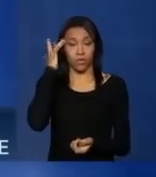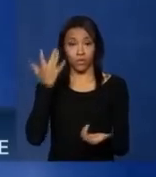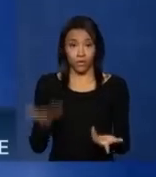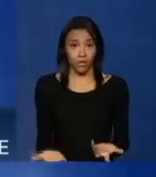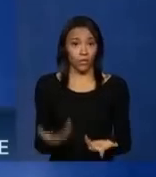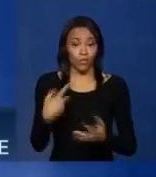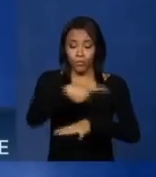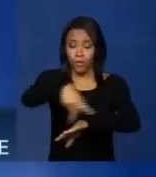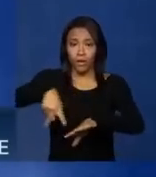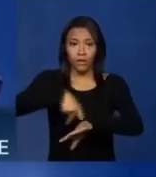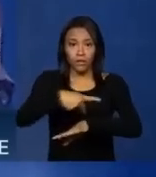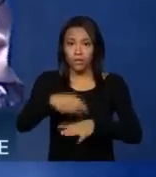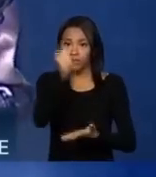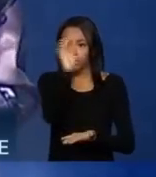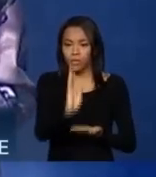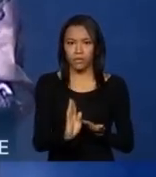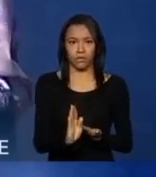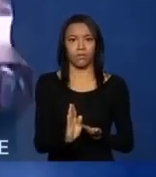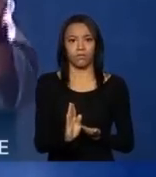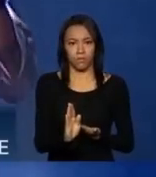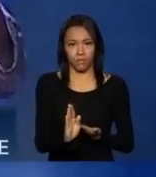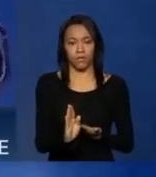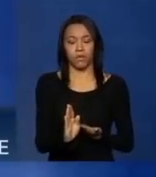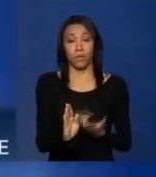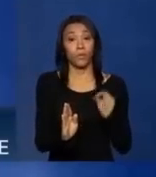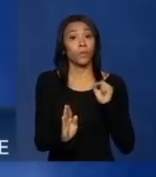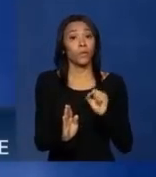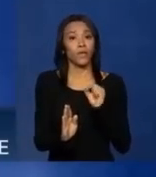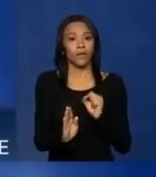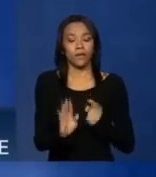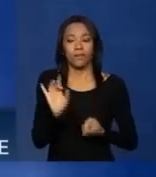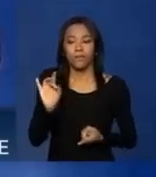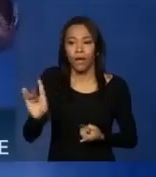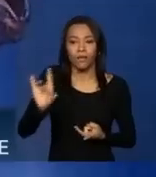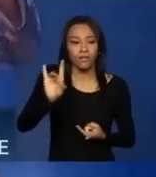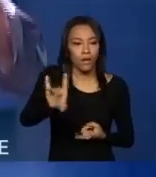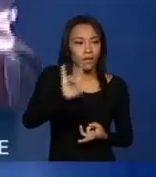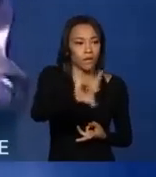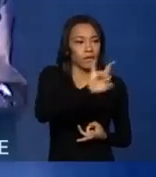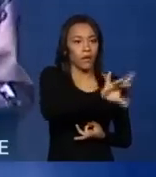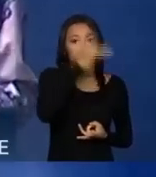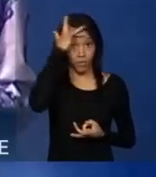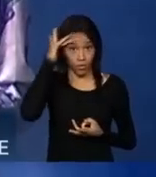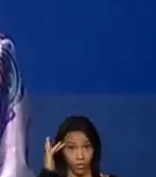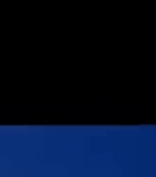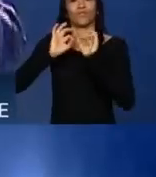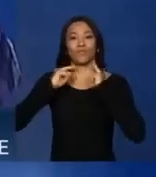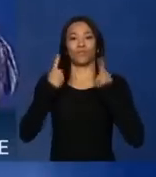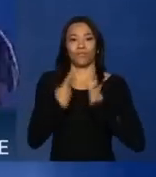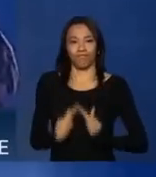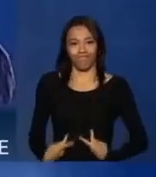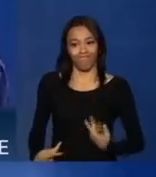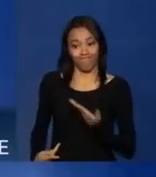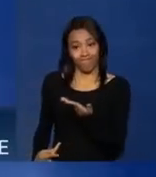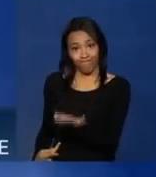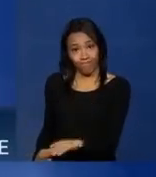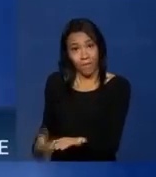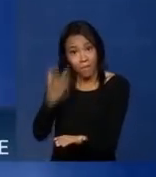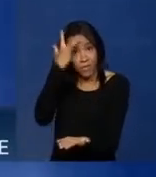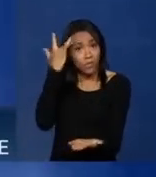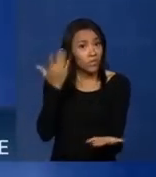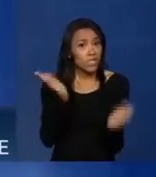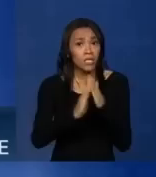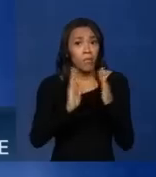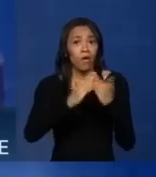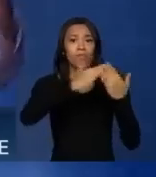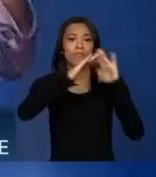país como o nosso, em que cada pessoa é diferente da outra, morador da